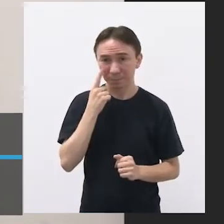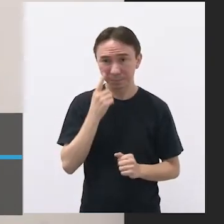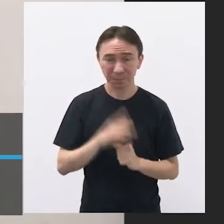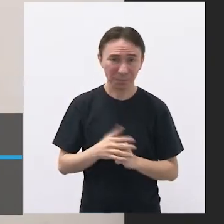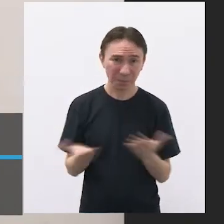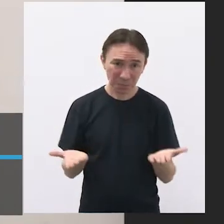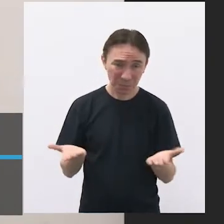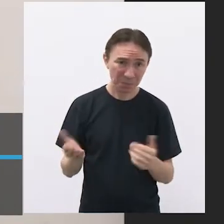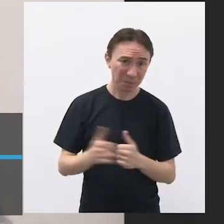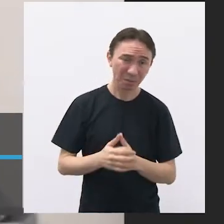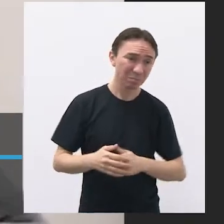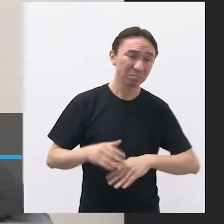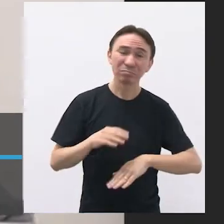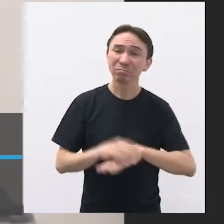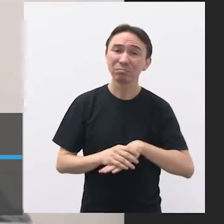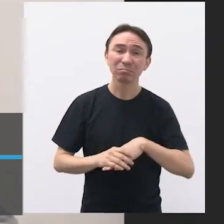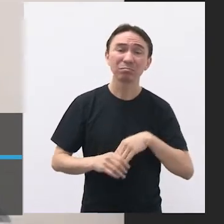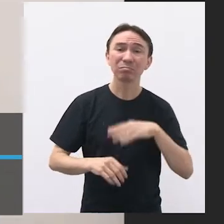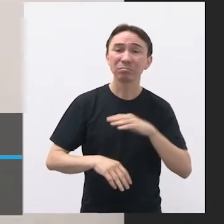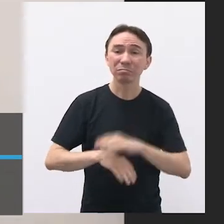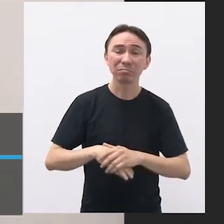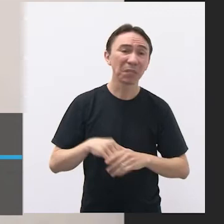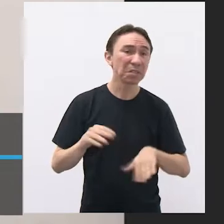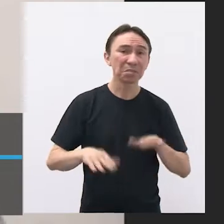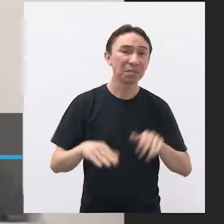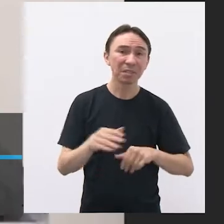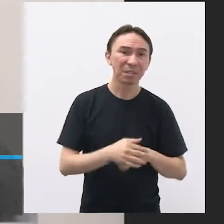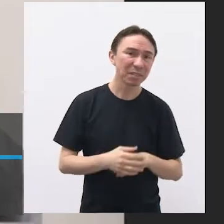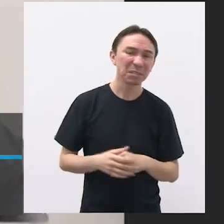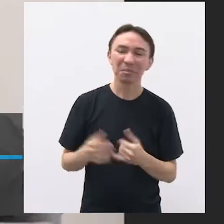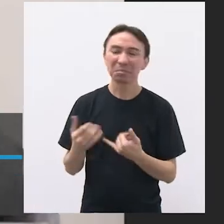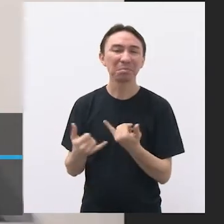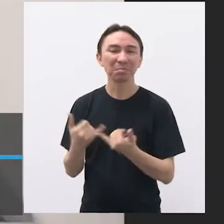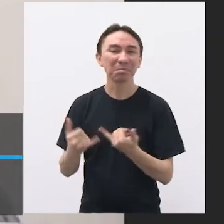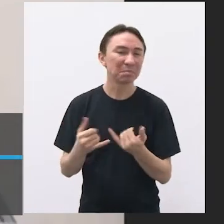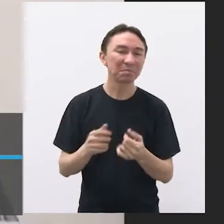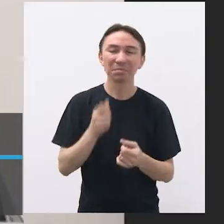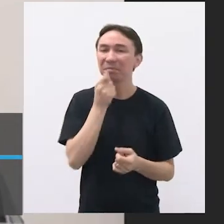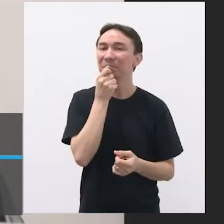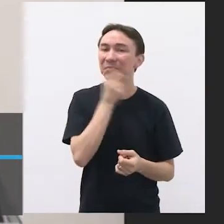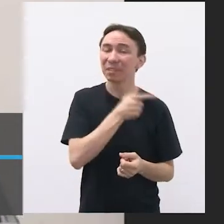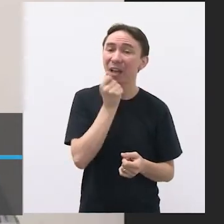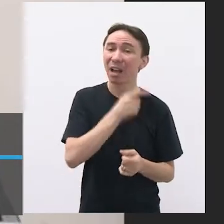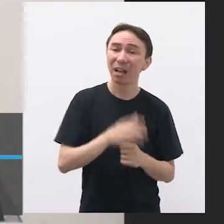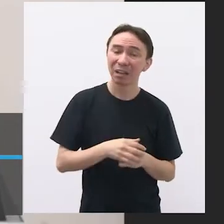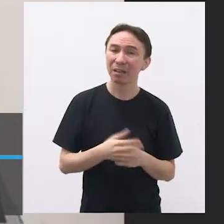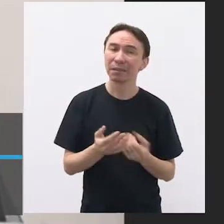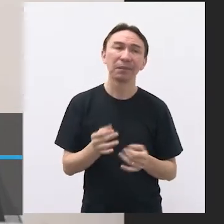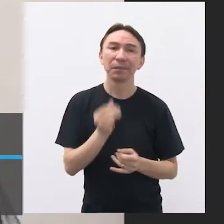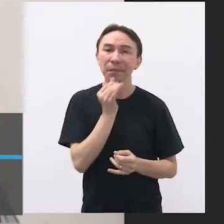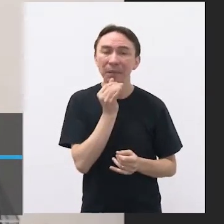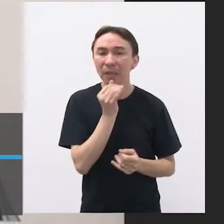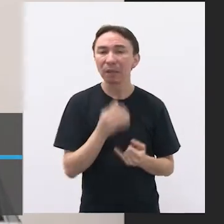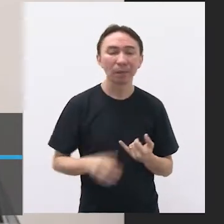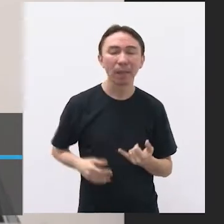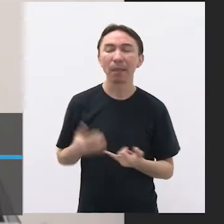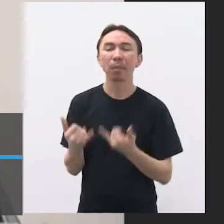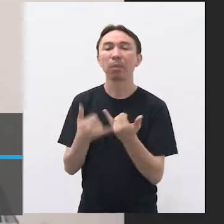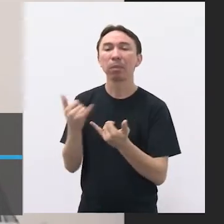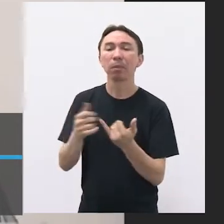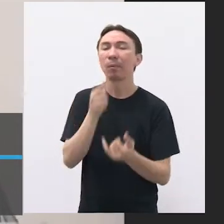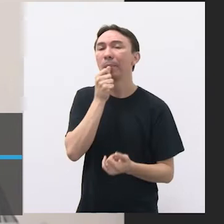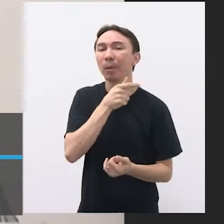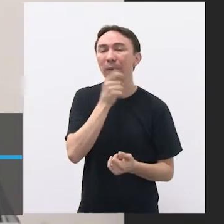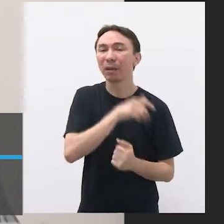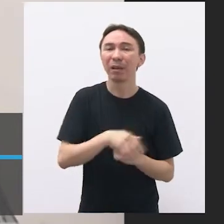gente às vezes faz uma brincadeira, às vezes a gente pensa, será que as nossas brincadeiras não estão reproduzindo os estereótipos de